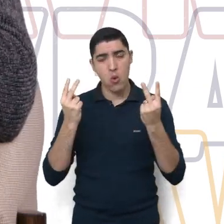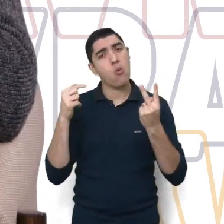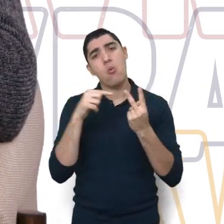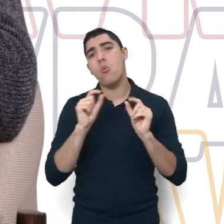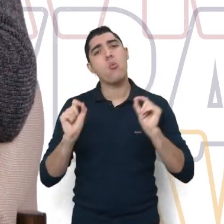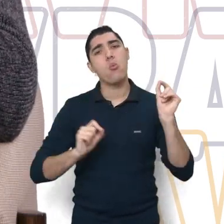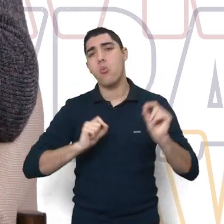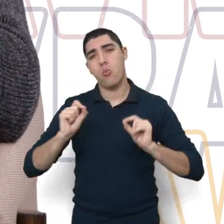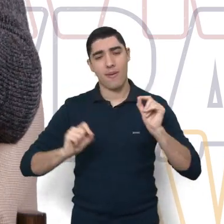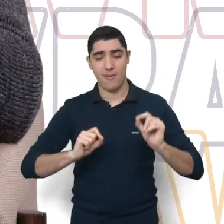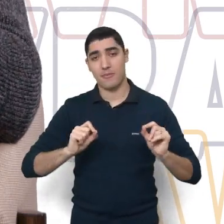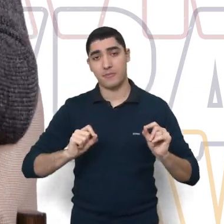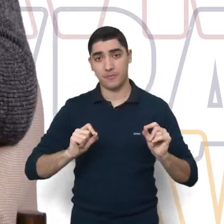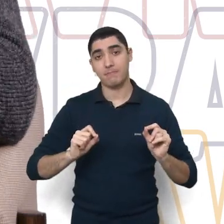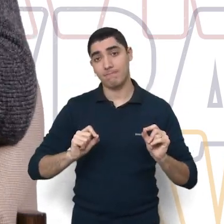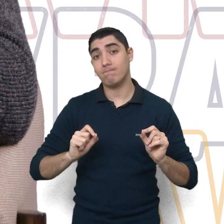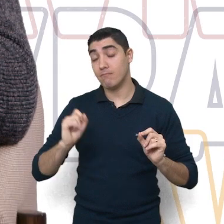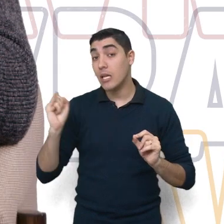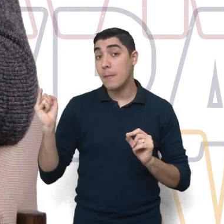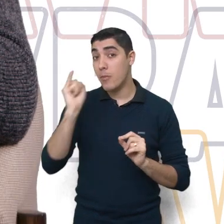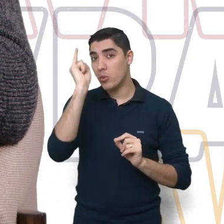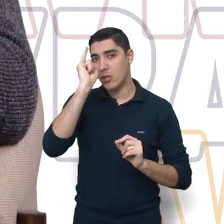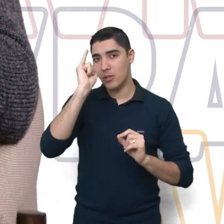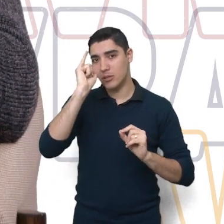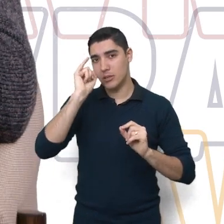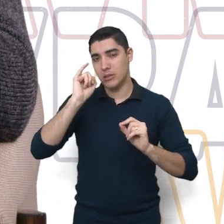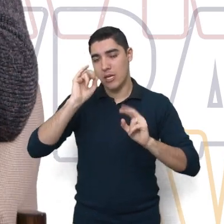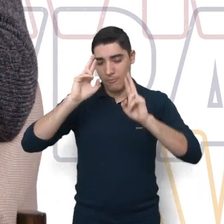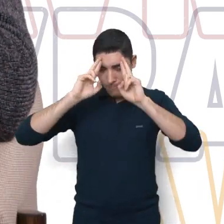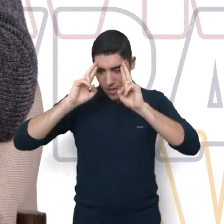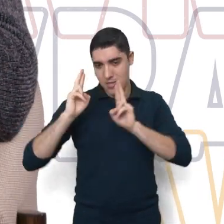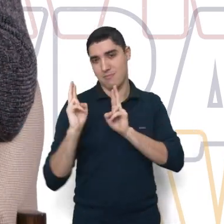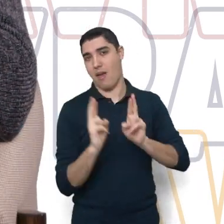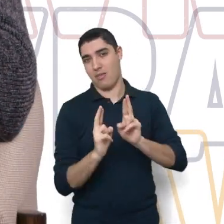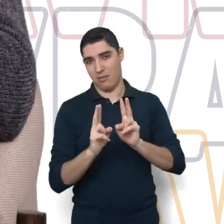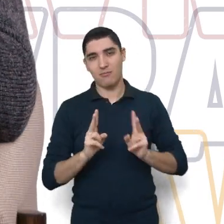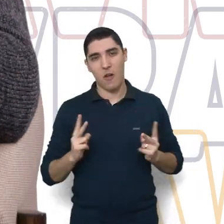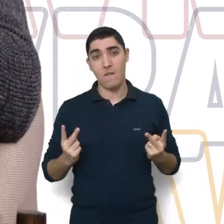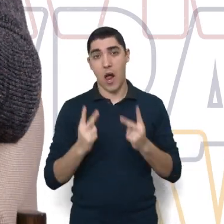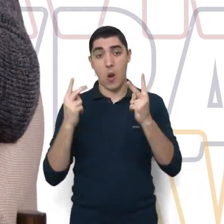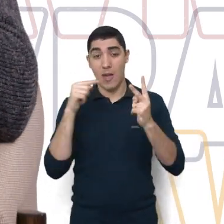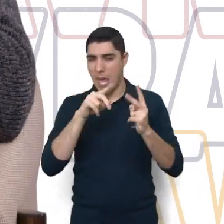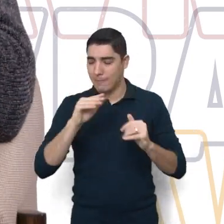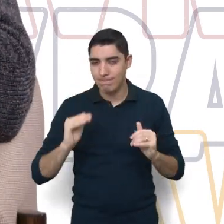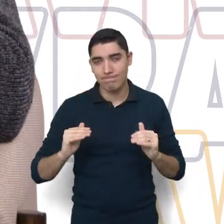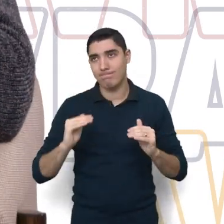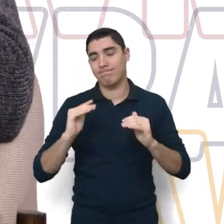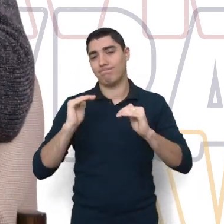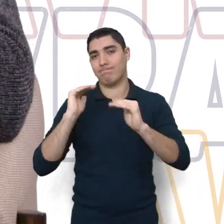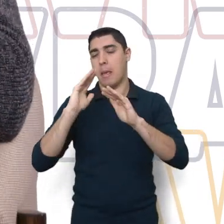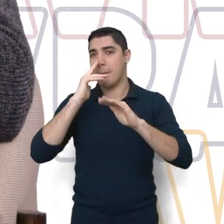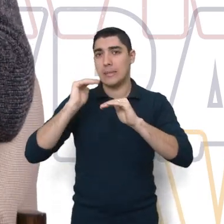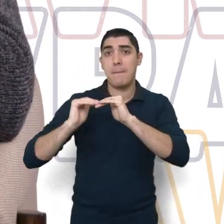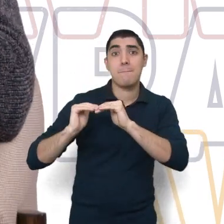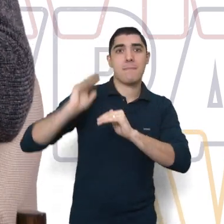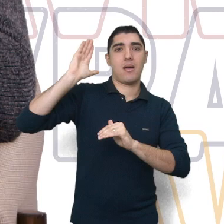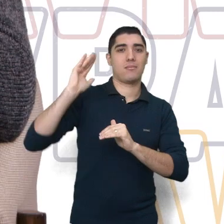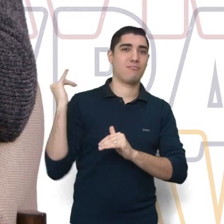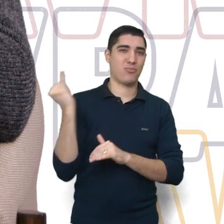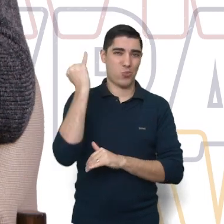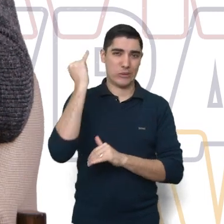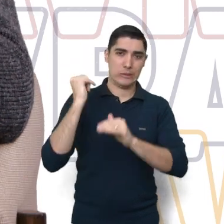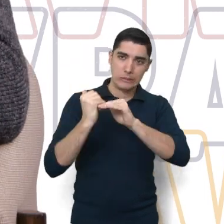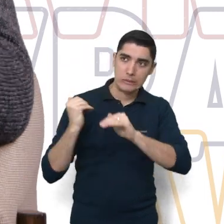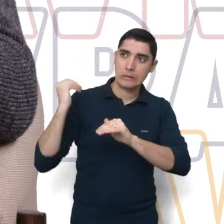a gente preza né valor é algo que você tem para você né